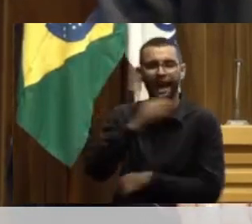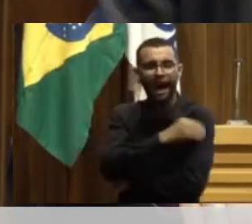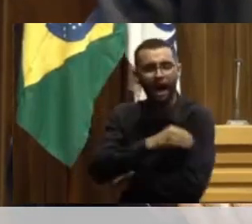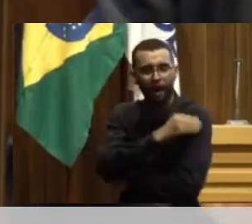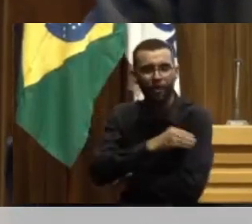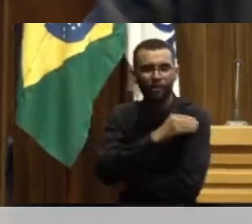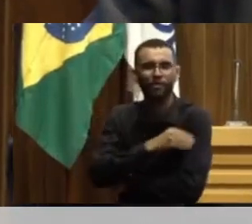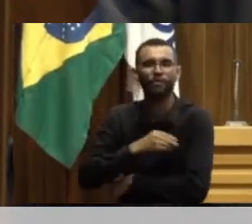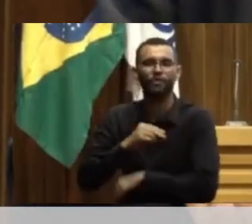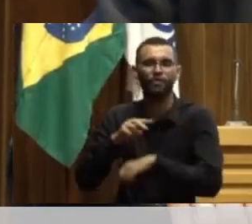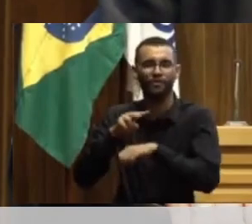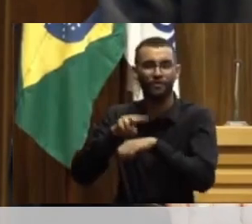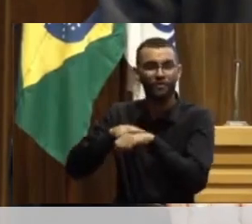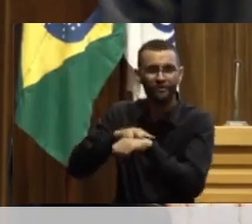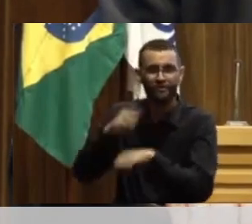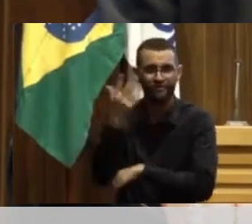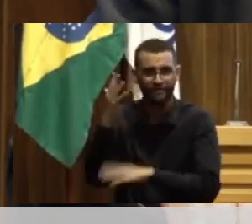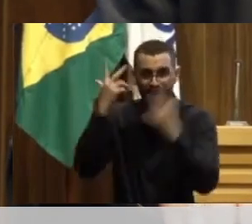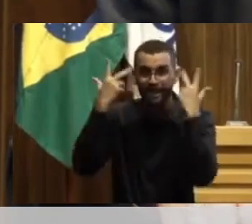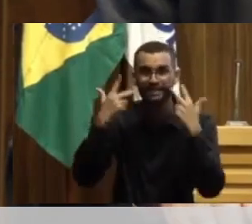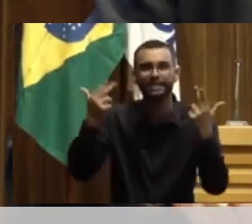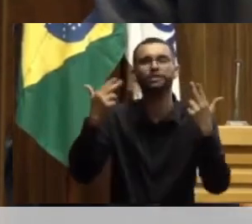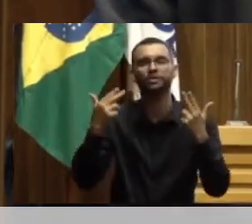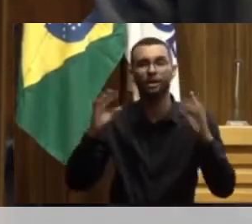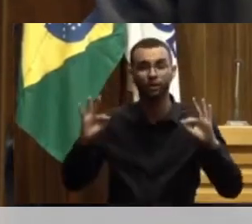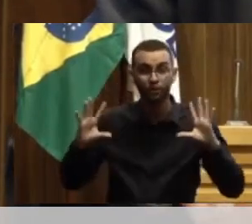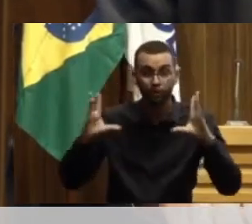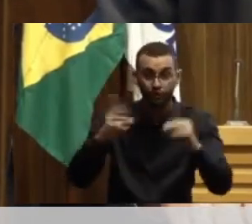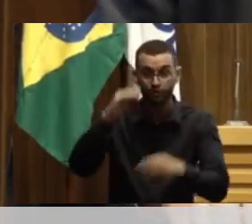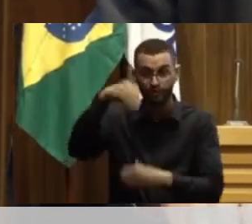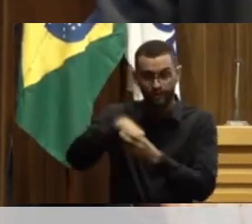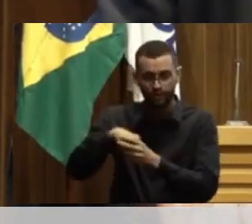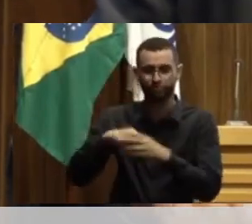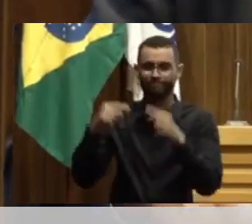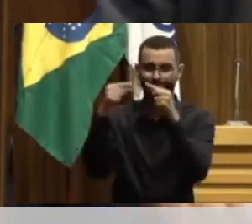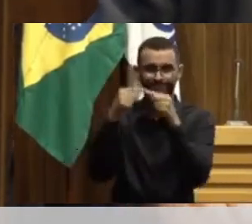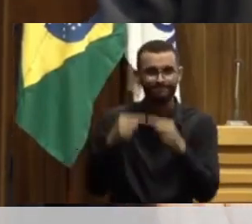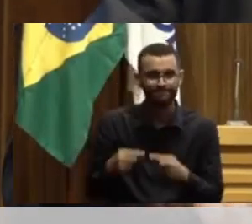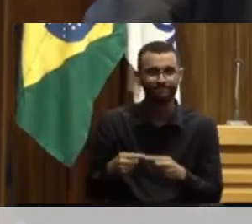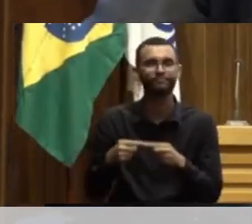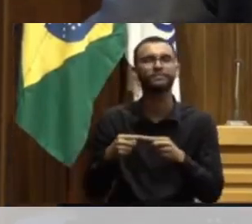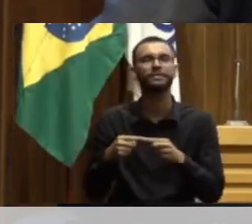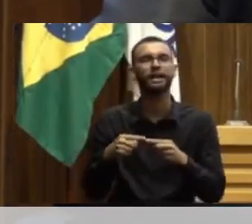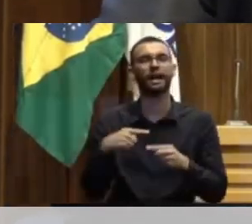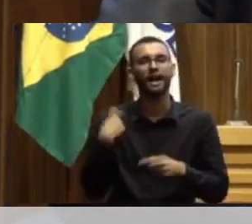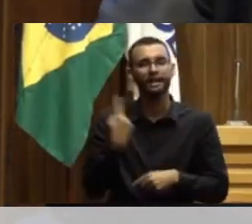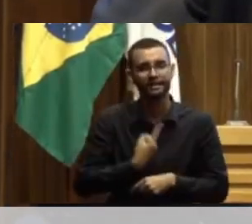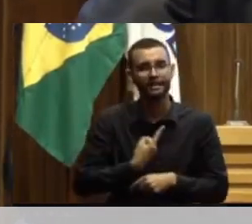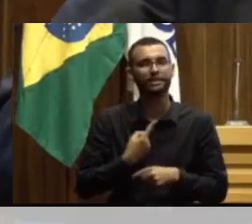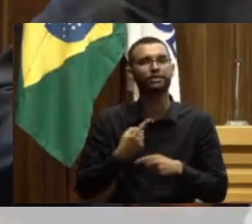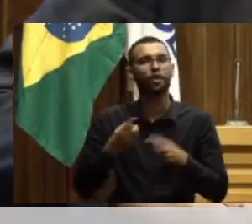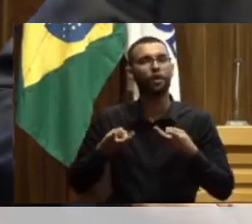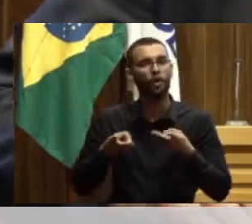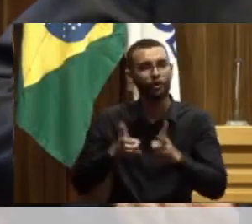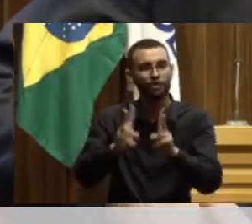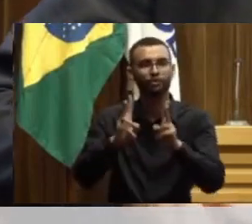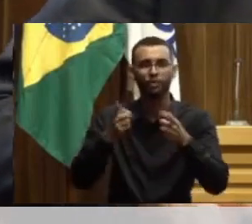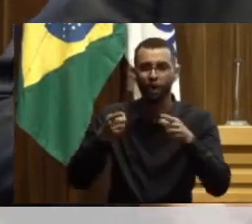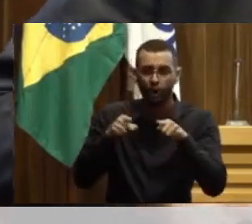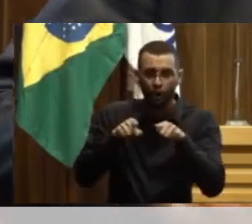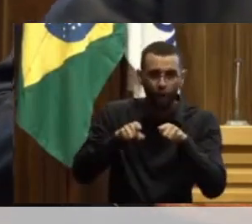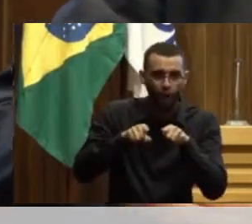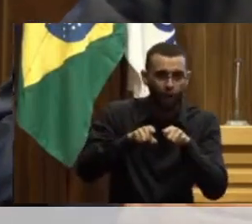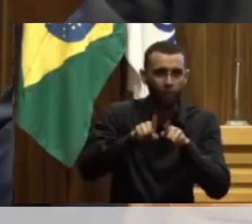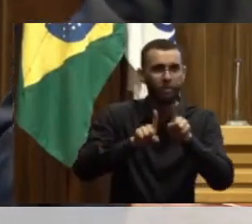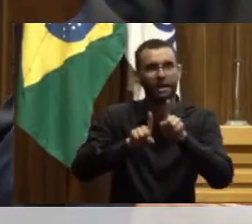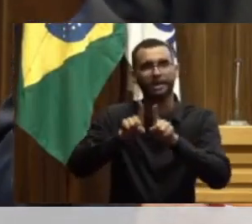bioeconomia que está em torno dessa possibilidade, e nós somos extremamente competitivos em eólico e solar, como nenhum outro